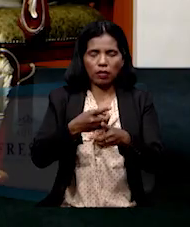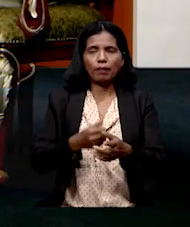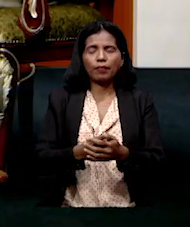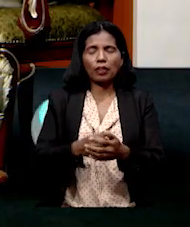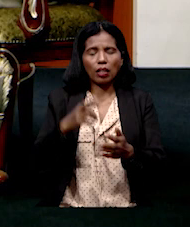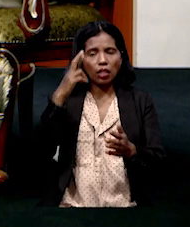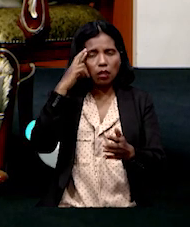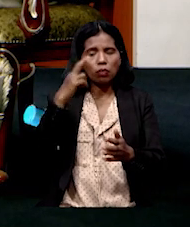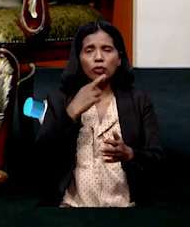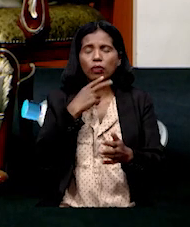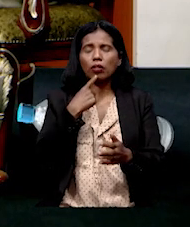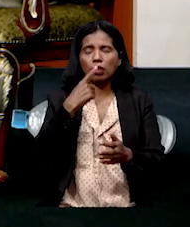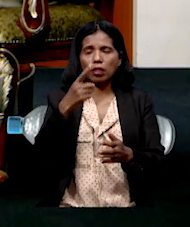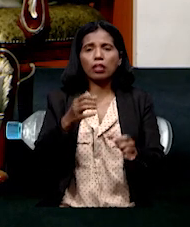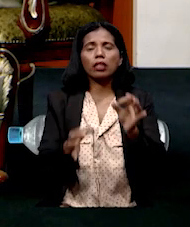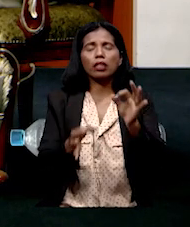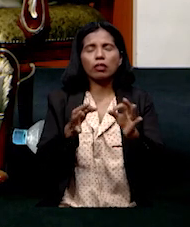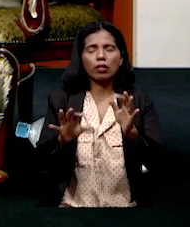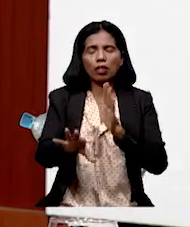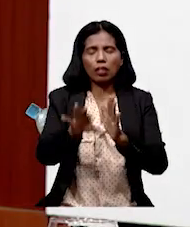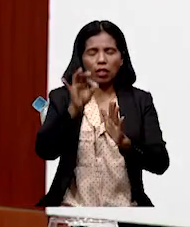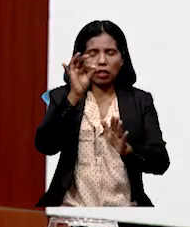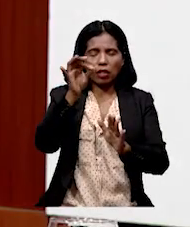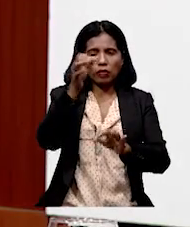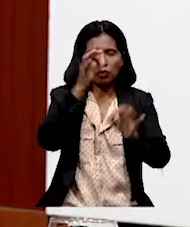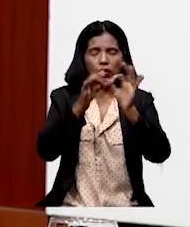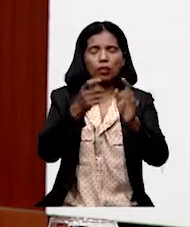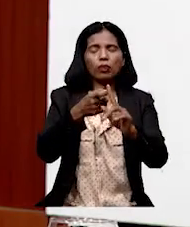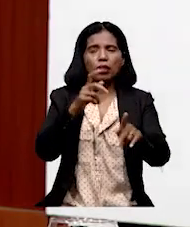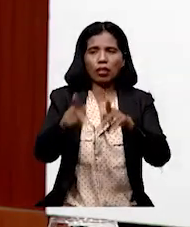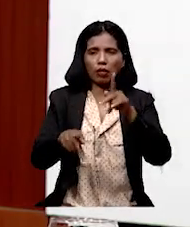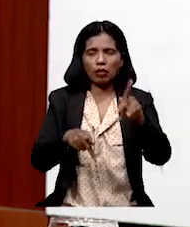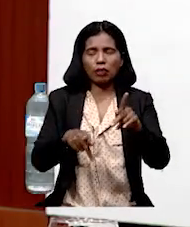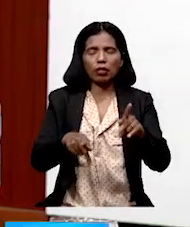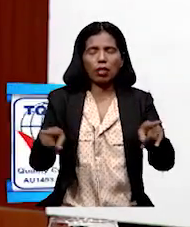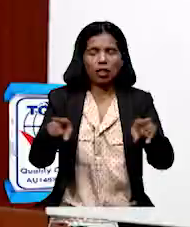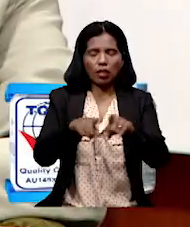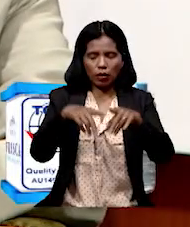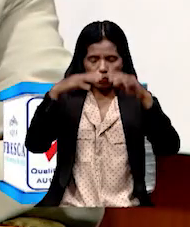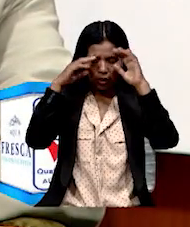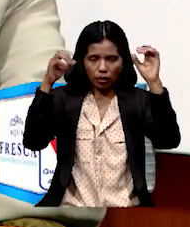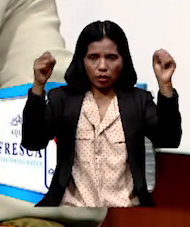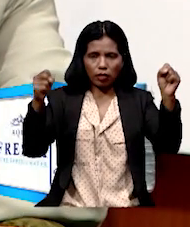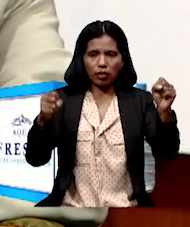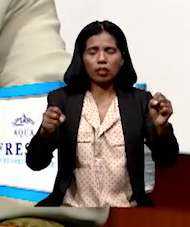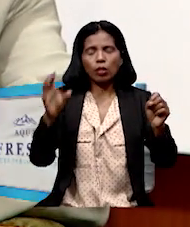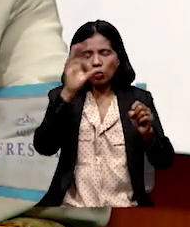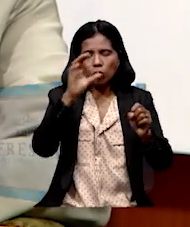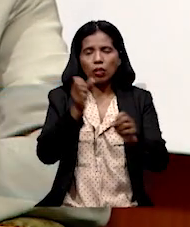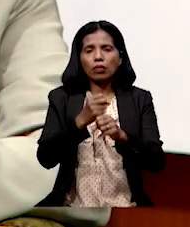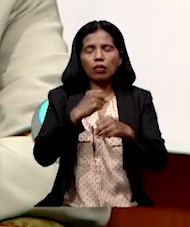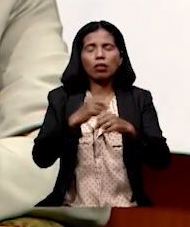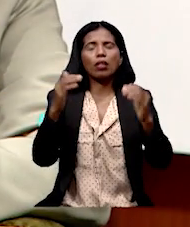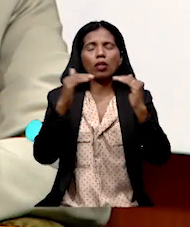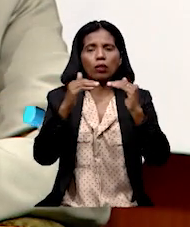Horta explica carek ne parte retan fier husi povo hodi eleito no dar presidente República, mas se buco a tohalo diálogo